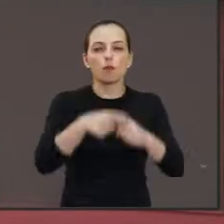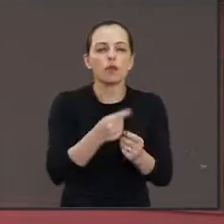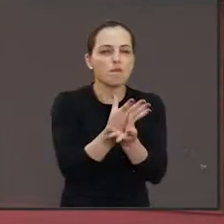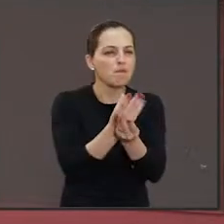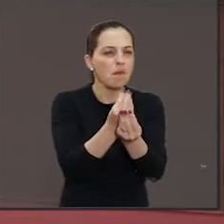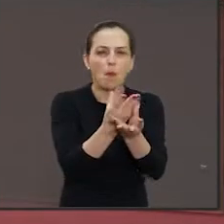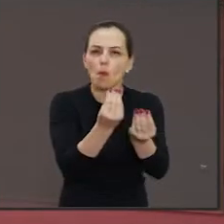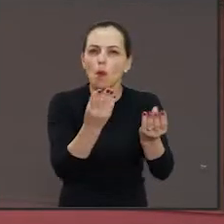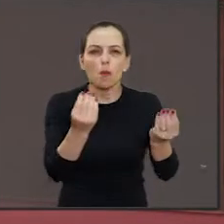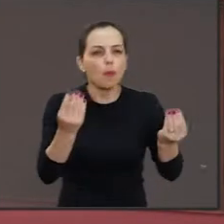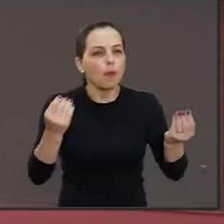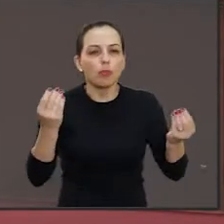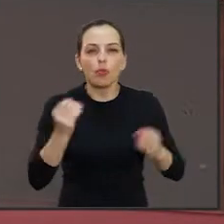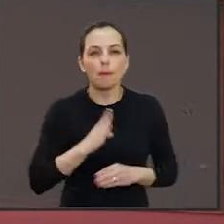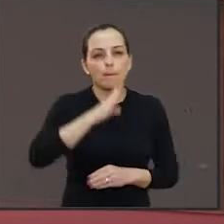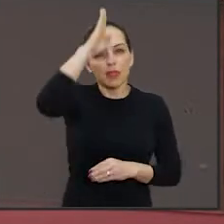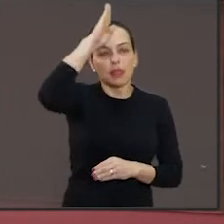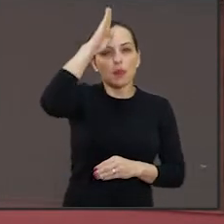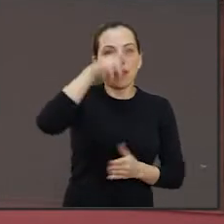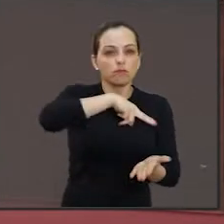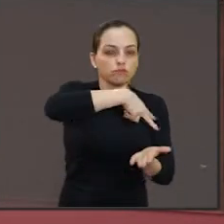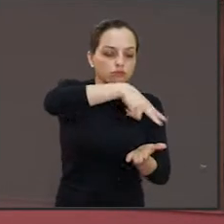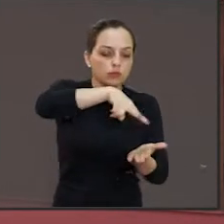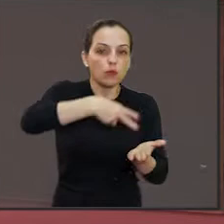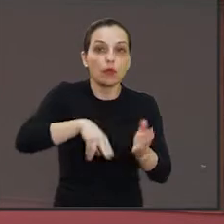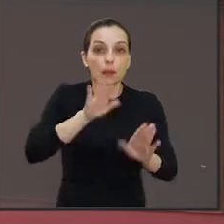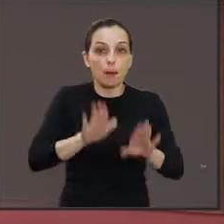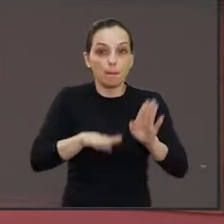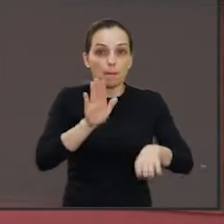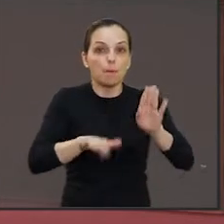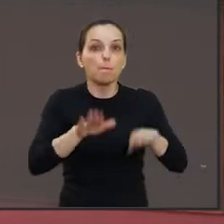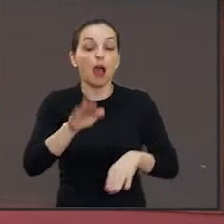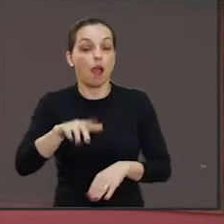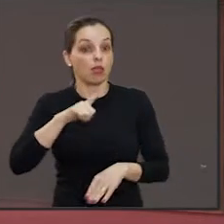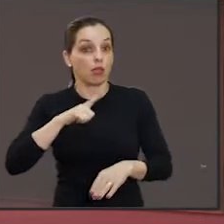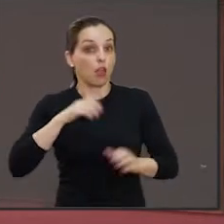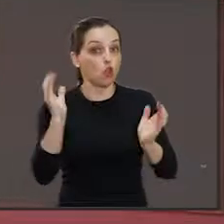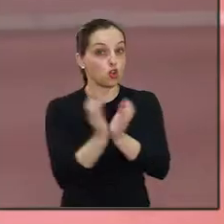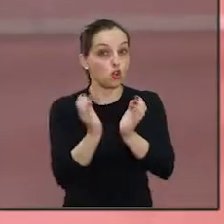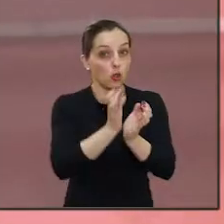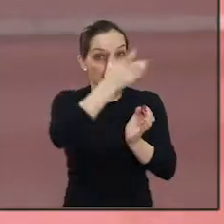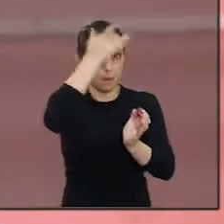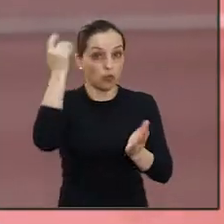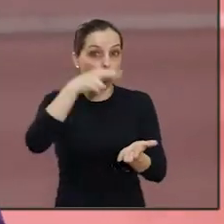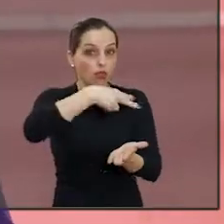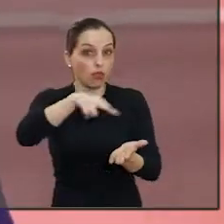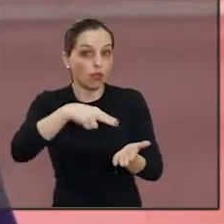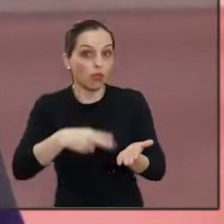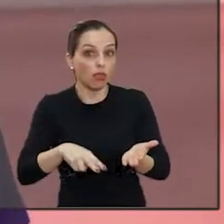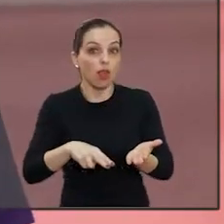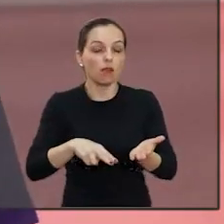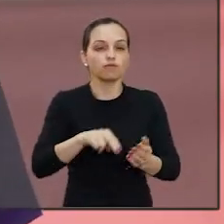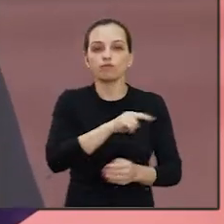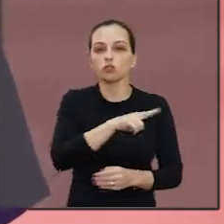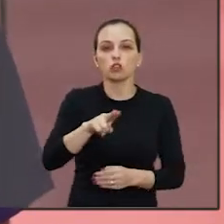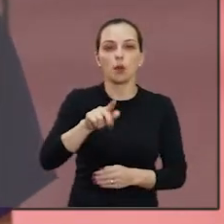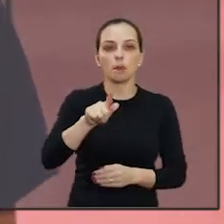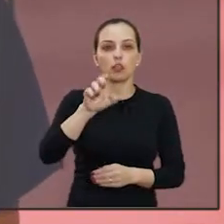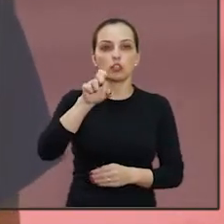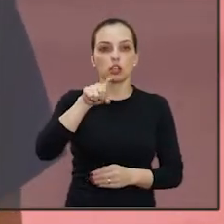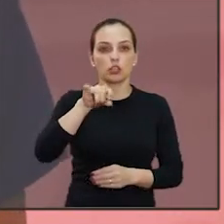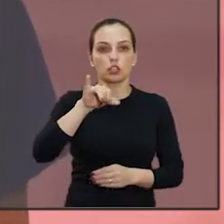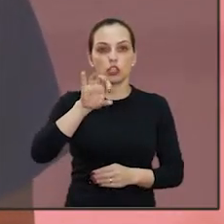Competições assim foram muitas, a gente tem várias premiações, principalmente na área de sapateado, que a gente tem um grupo muito